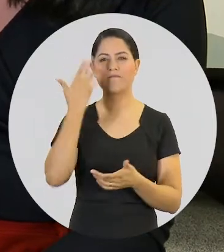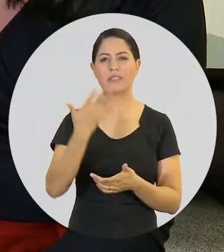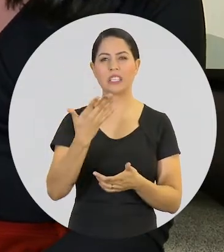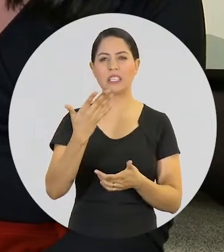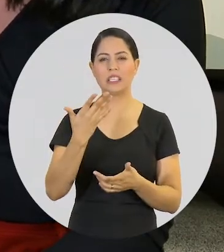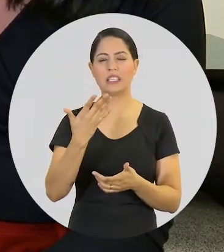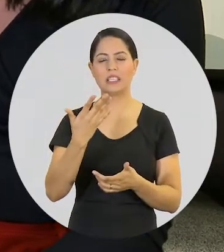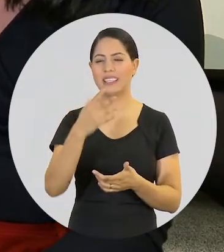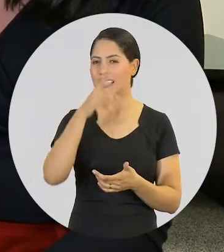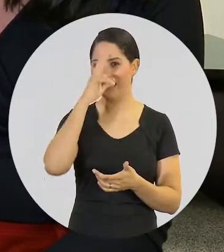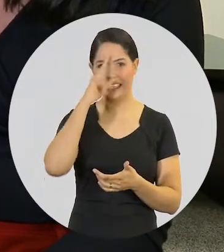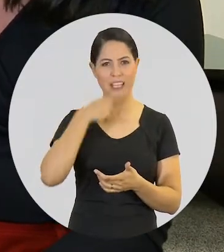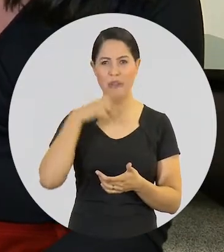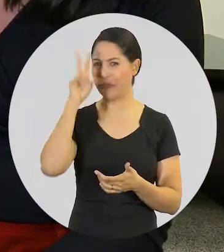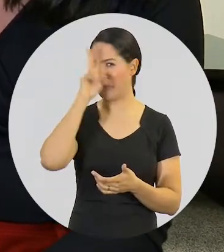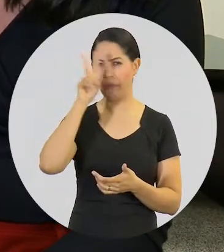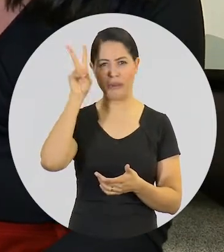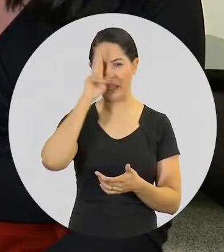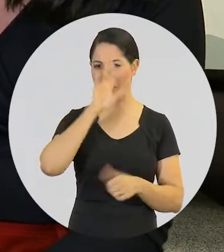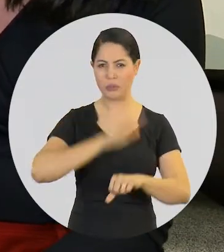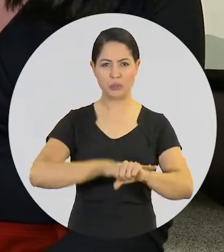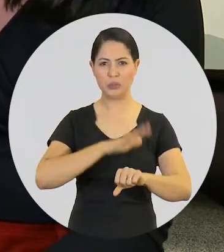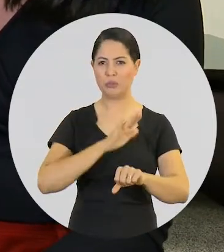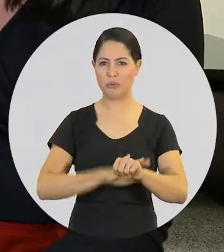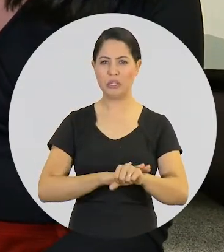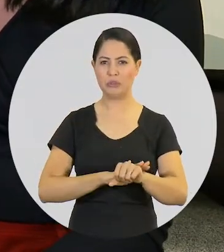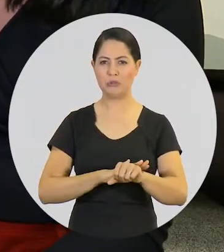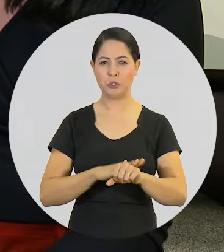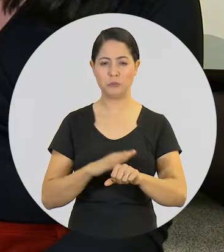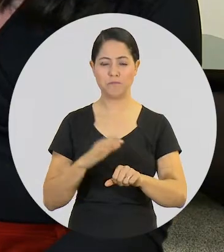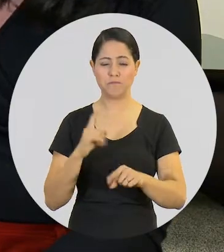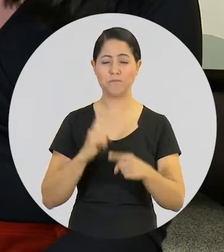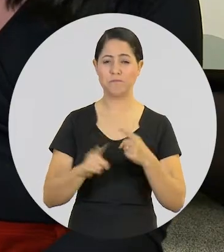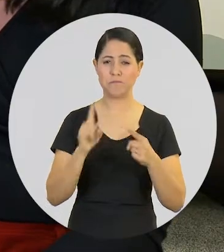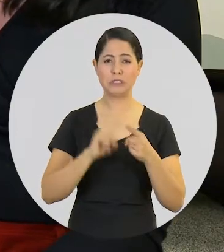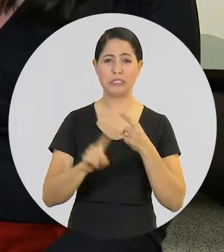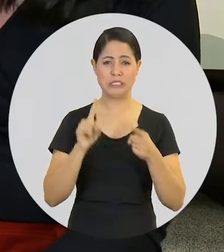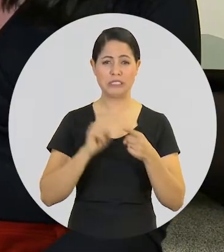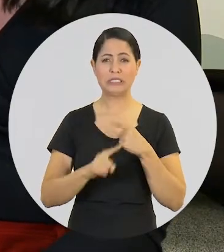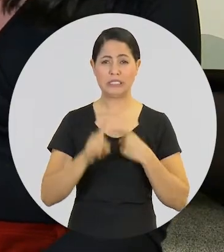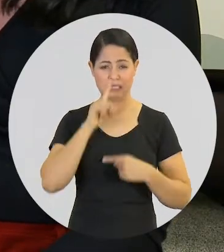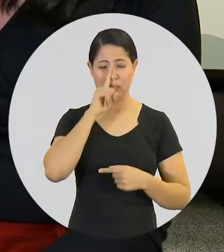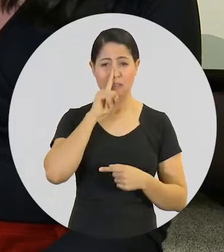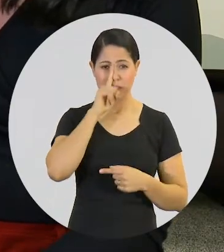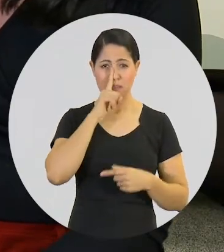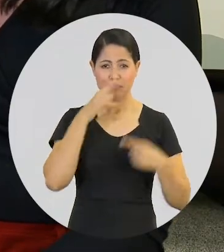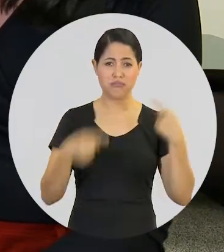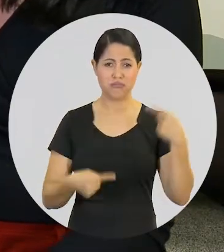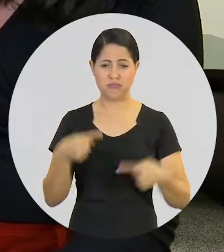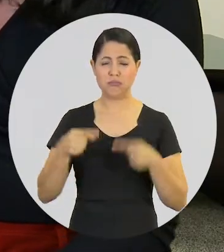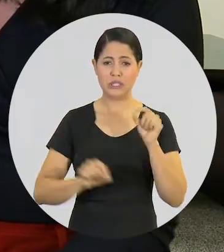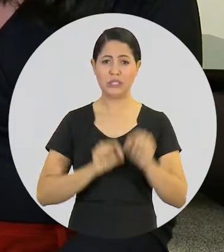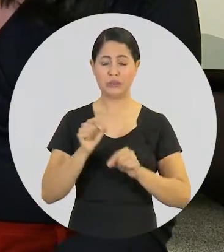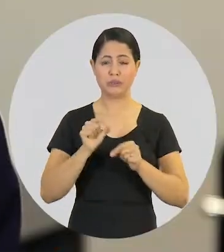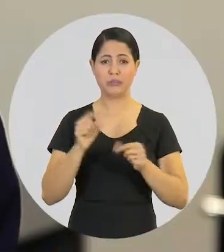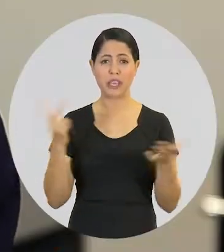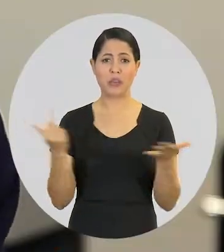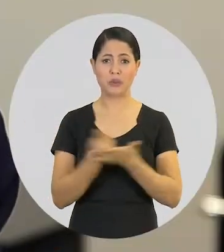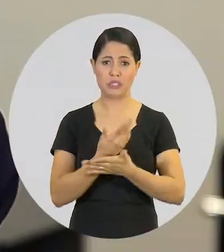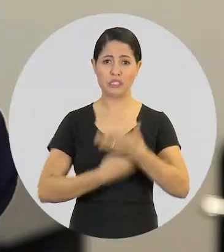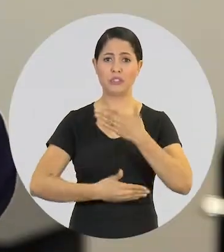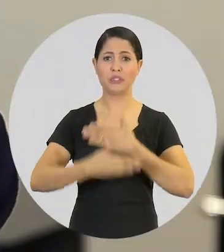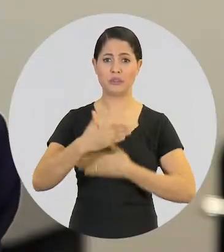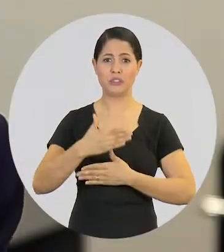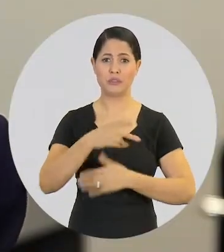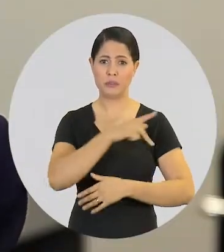eu não me lembro de um momento tão intenso em termos de crises políticas como o que eu vivi à frente